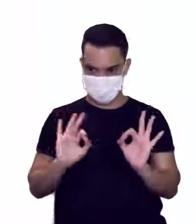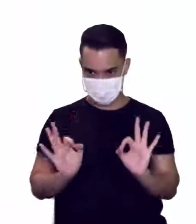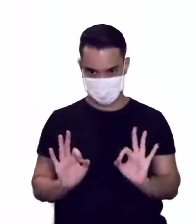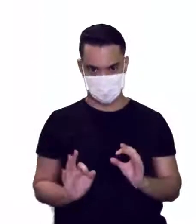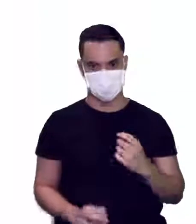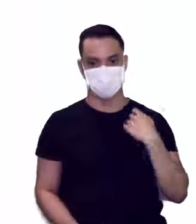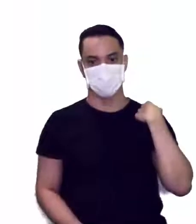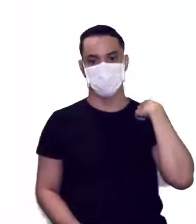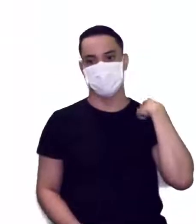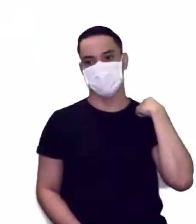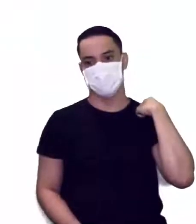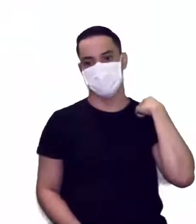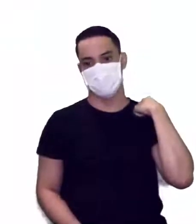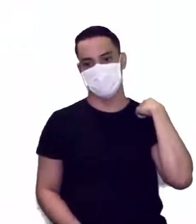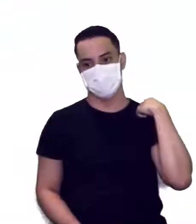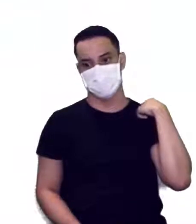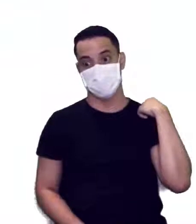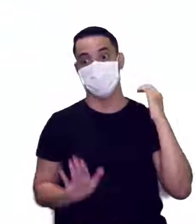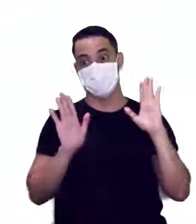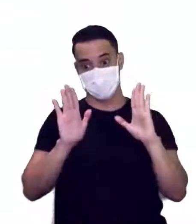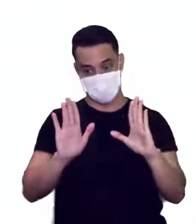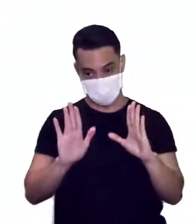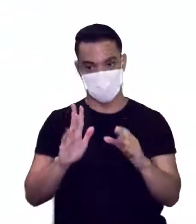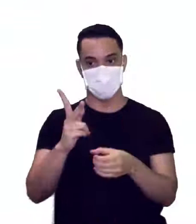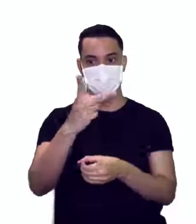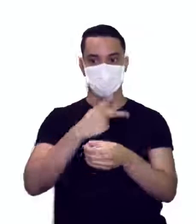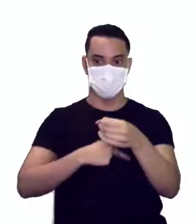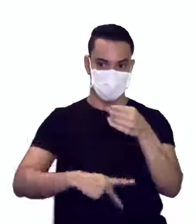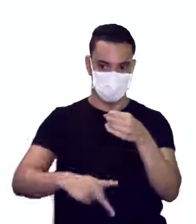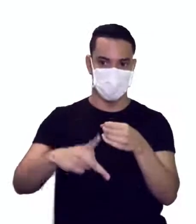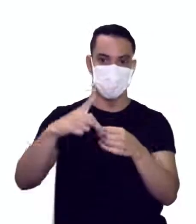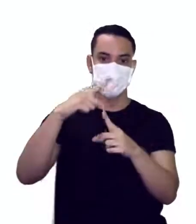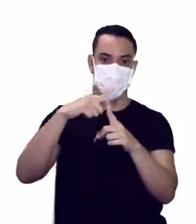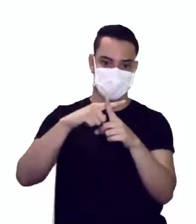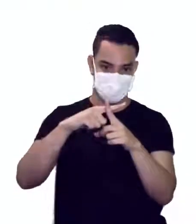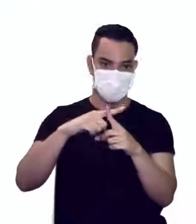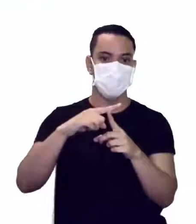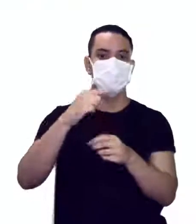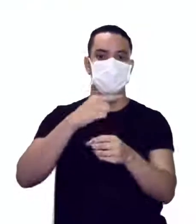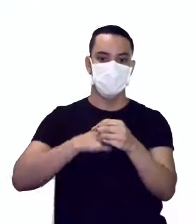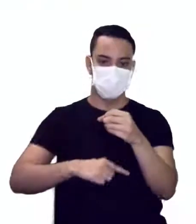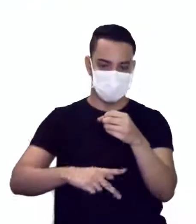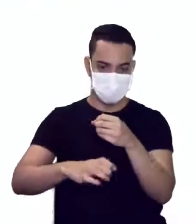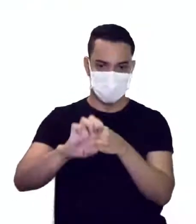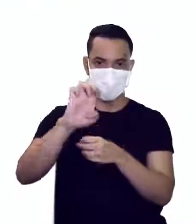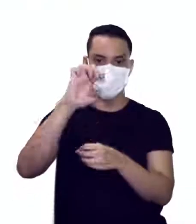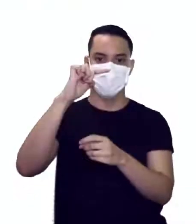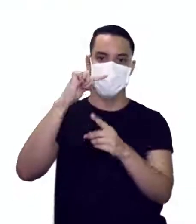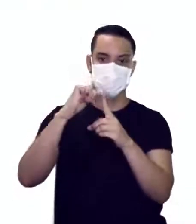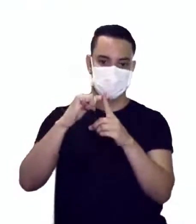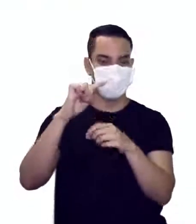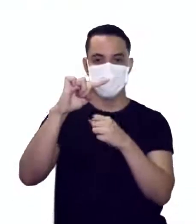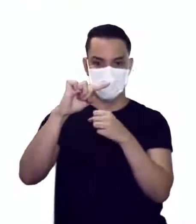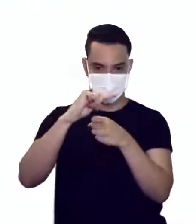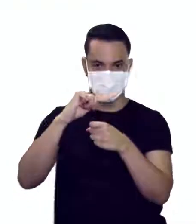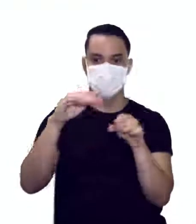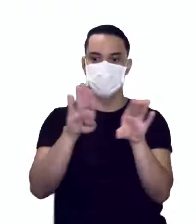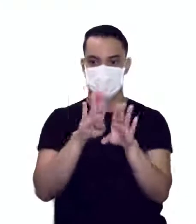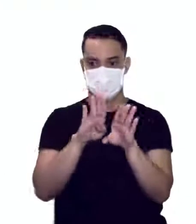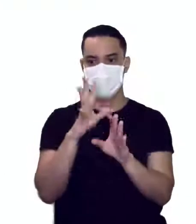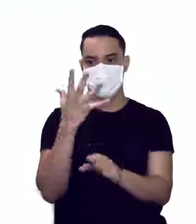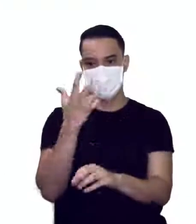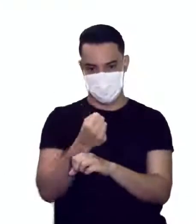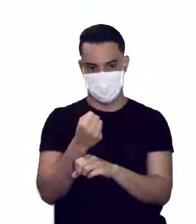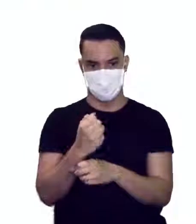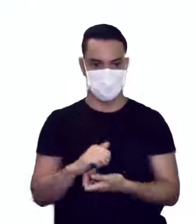elétrons. Mas prótons e elétrons são atraídos entre si, ok? Entretanto,